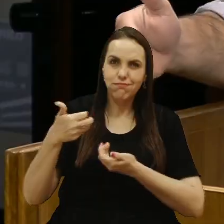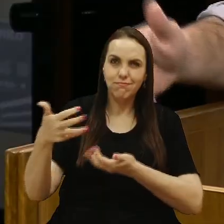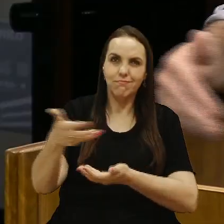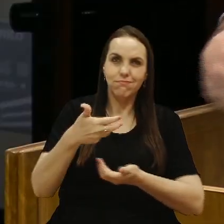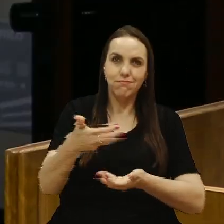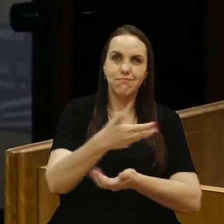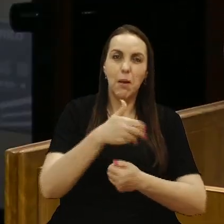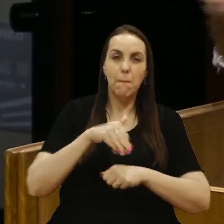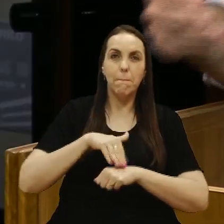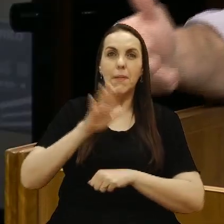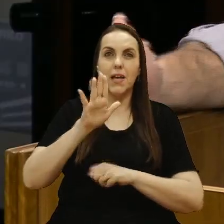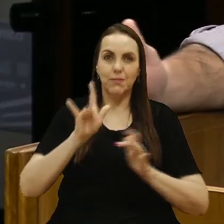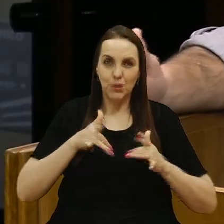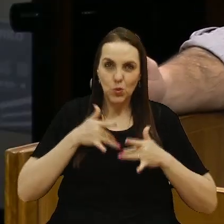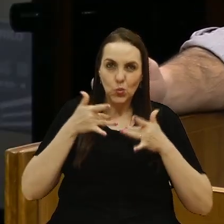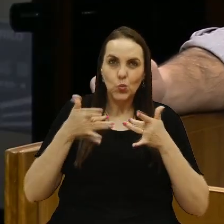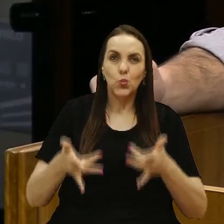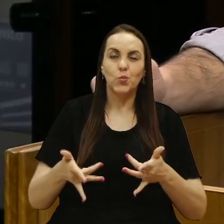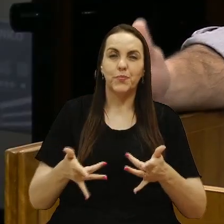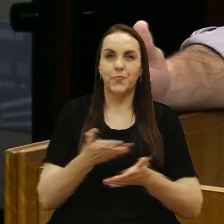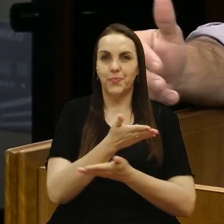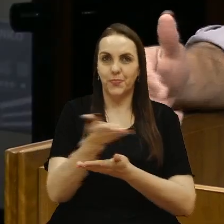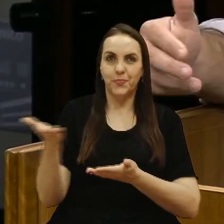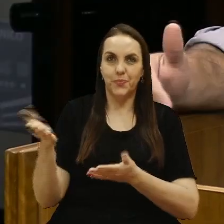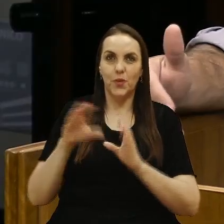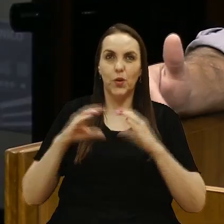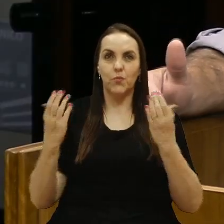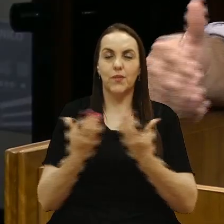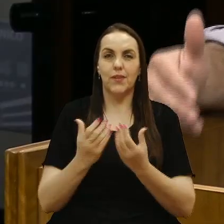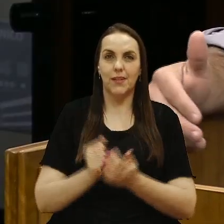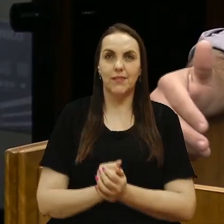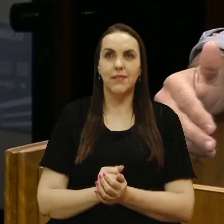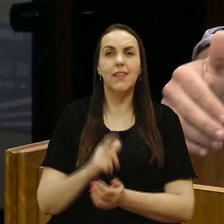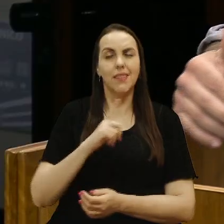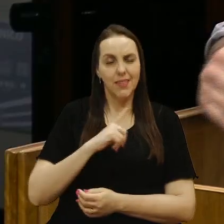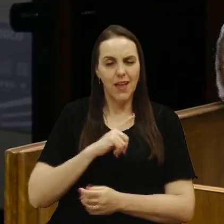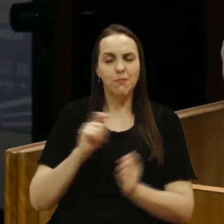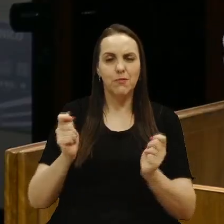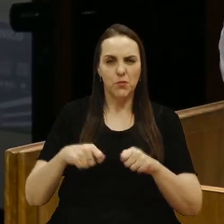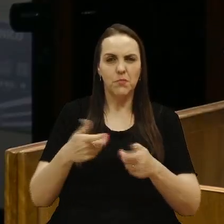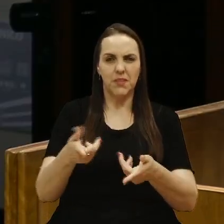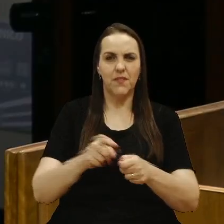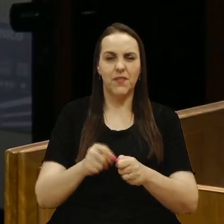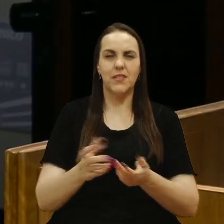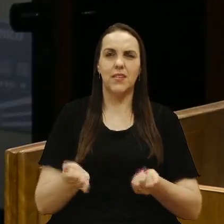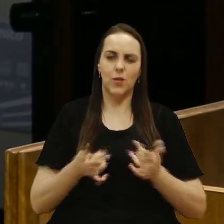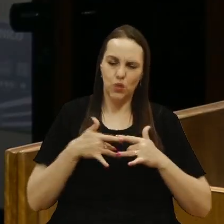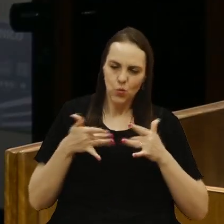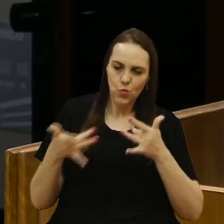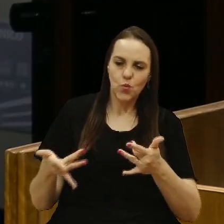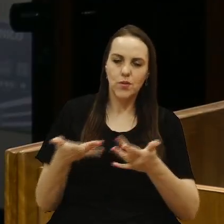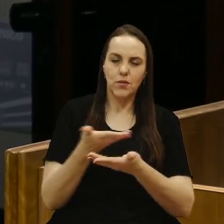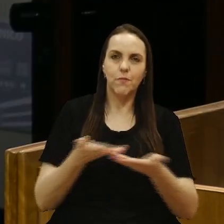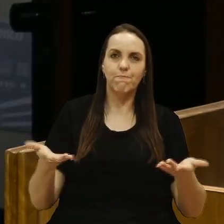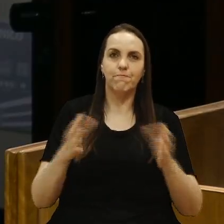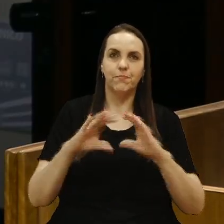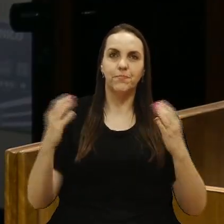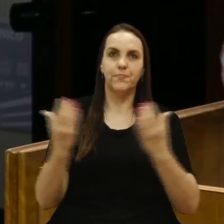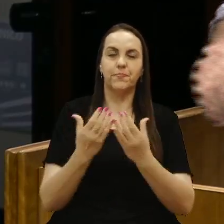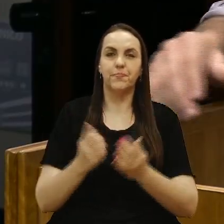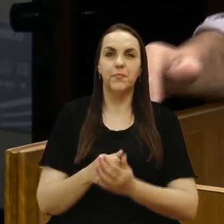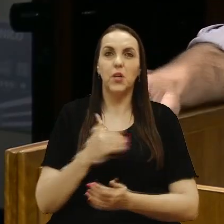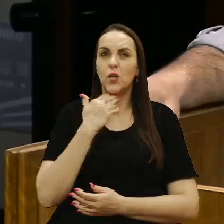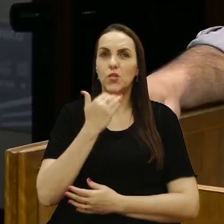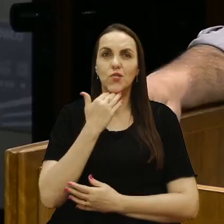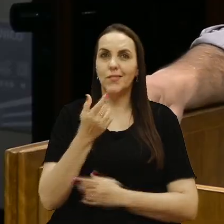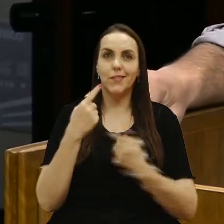para nós nos doarmos para a nossa comunidade. Que eu acho que nós temos que fazer isso, nós temos que nos doar para a nossa comunidade, porque não adianta a